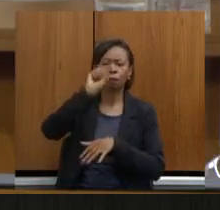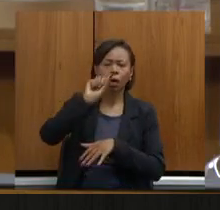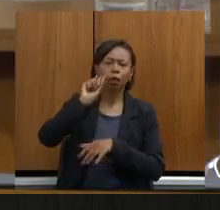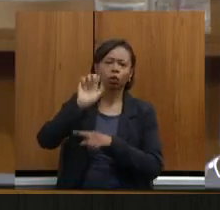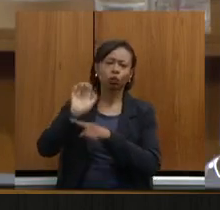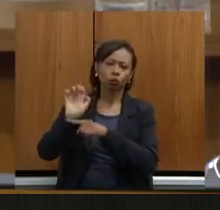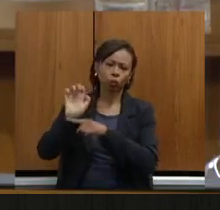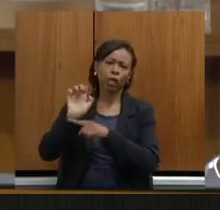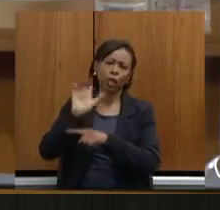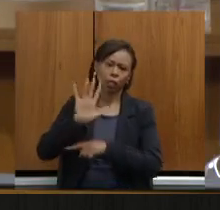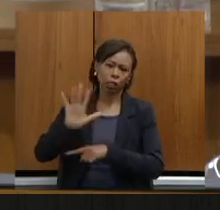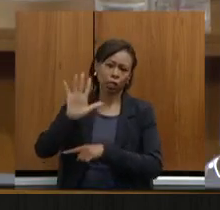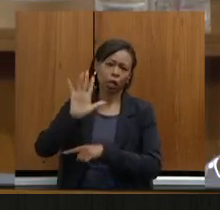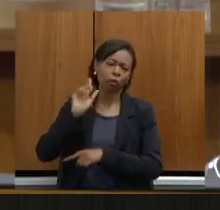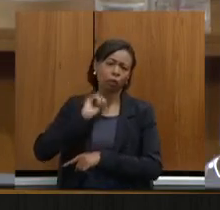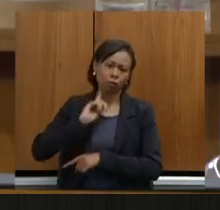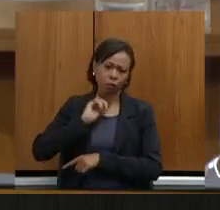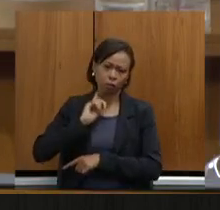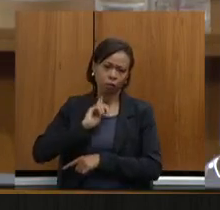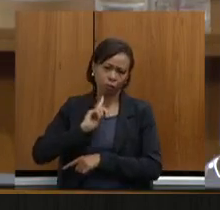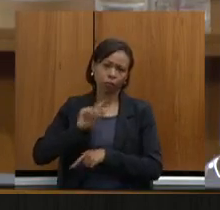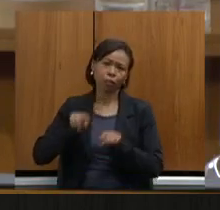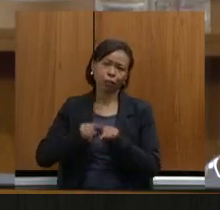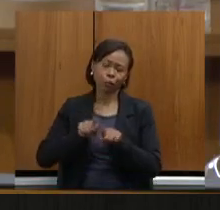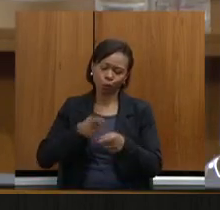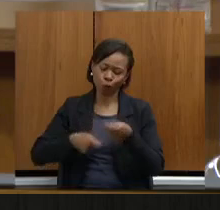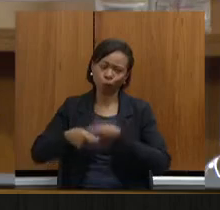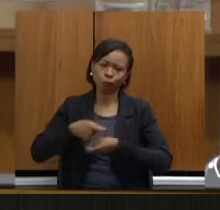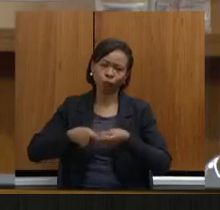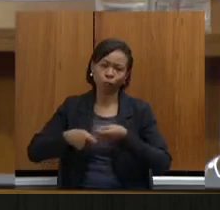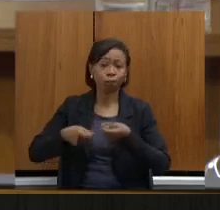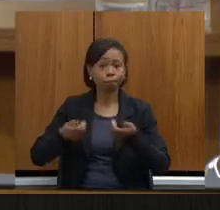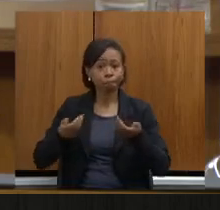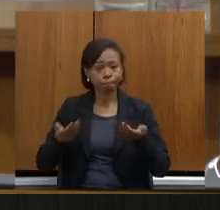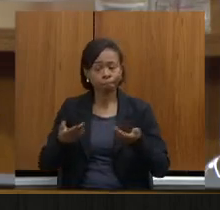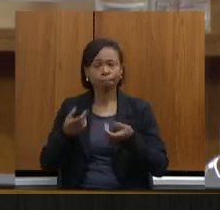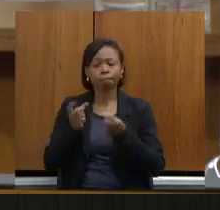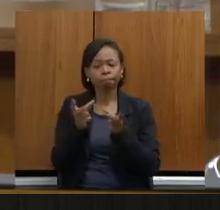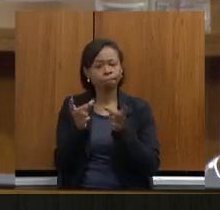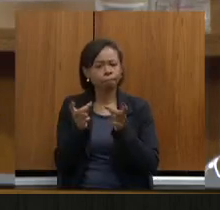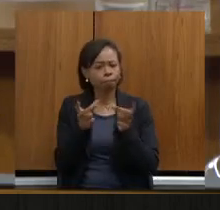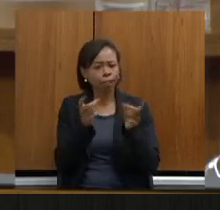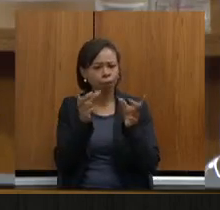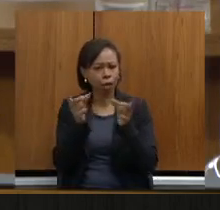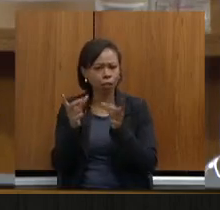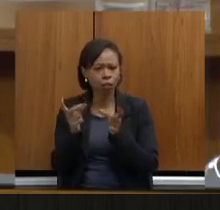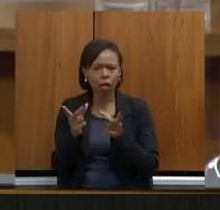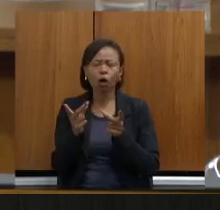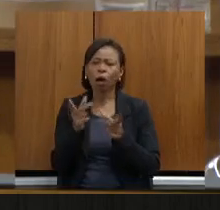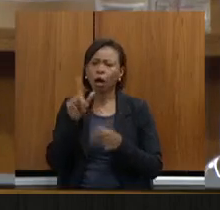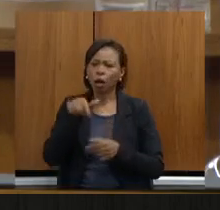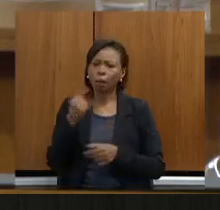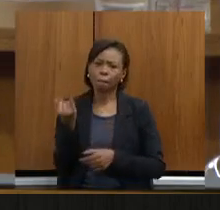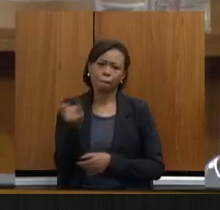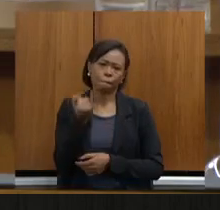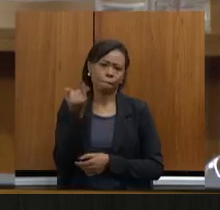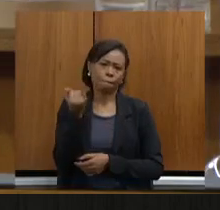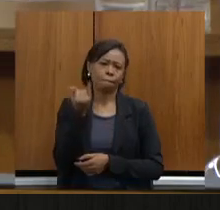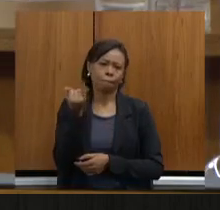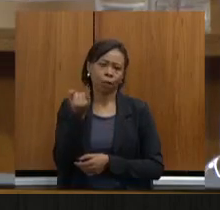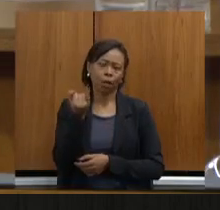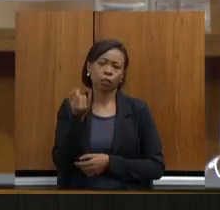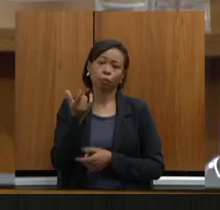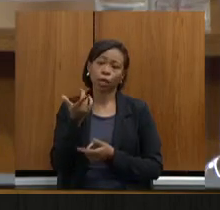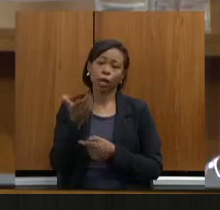conseguinte a nossa indústria então é as exportações têm esse a importância de trazer